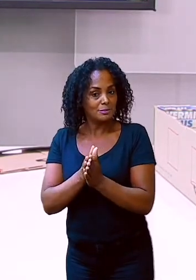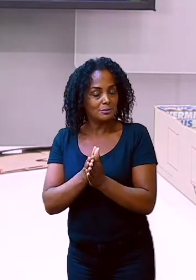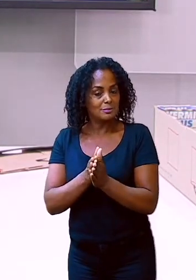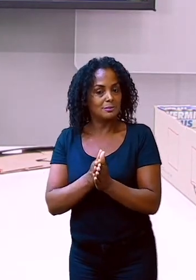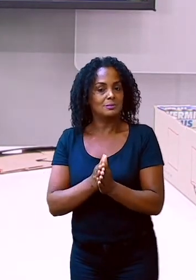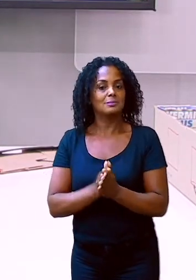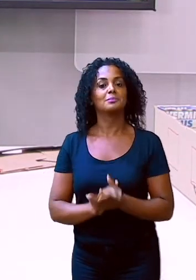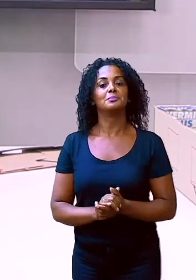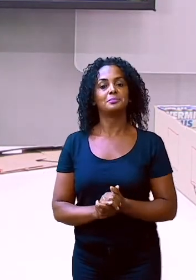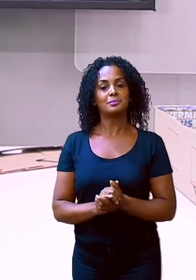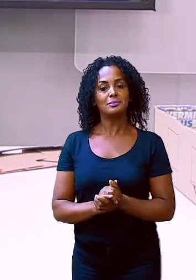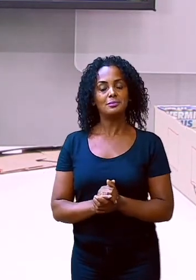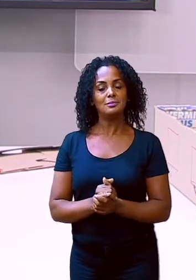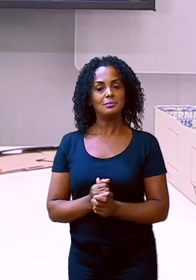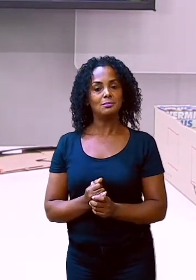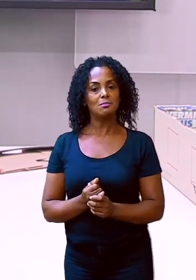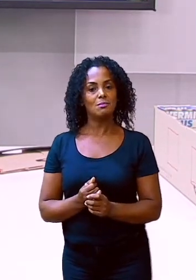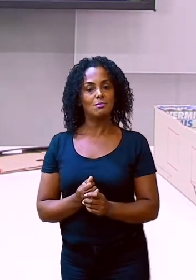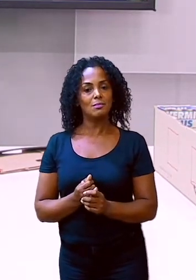duas.